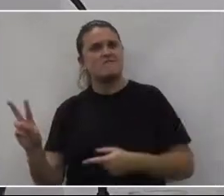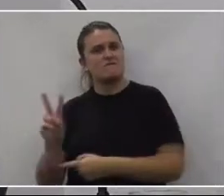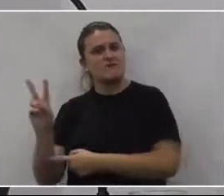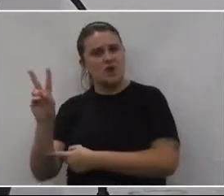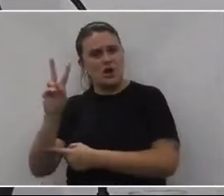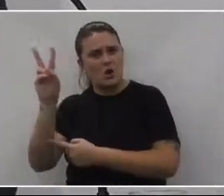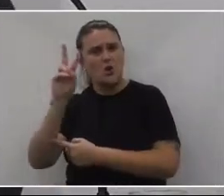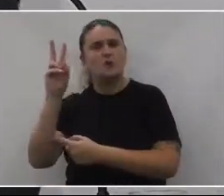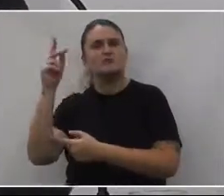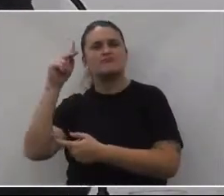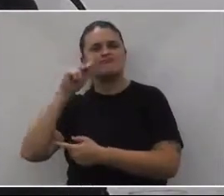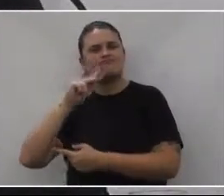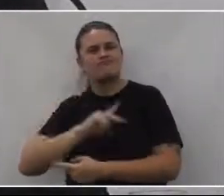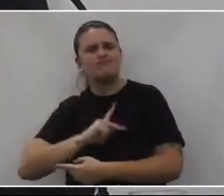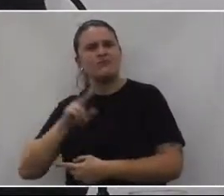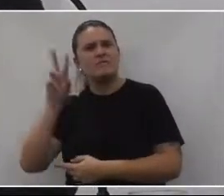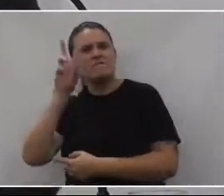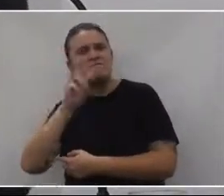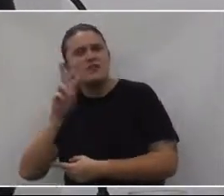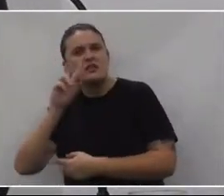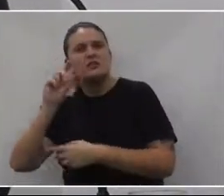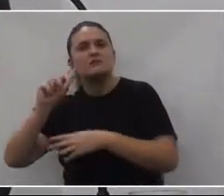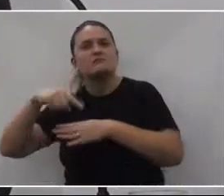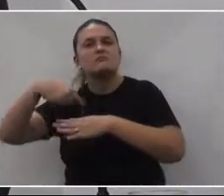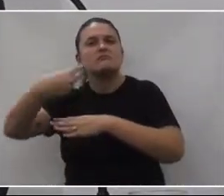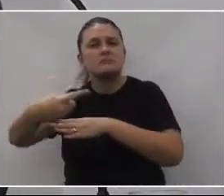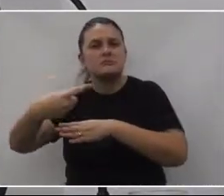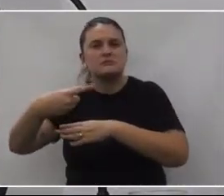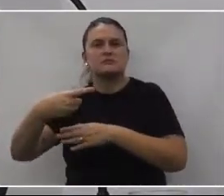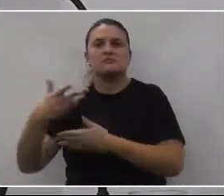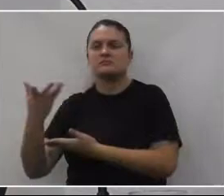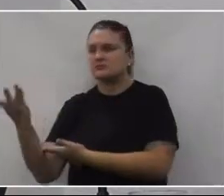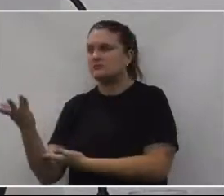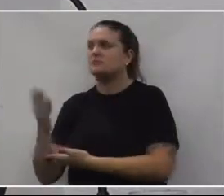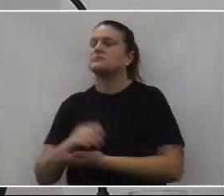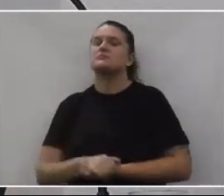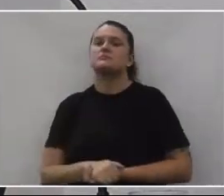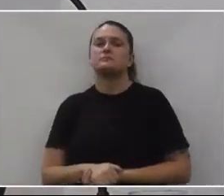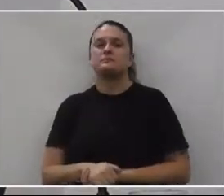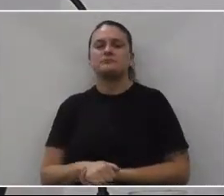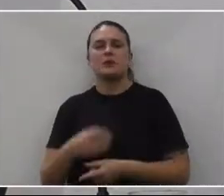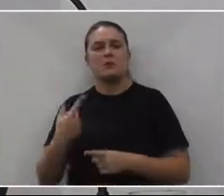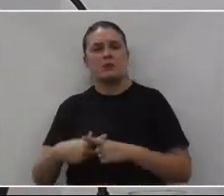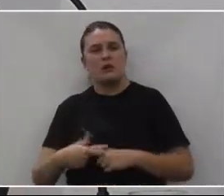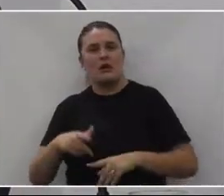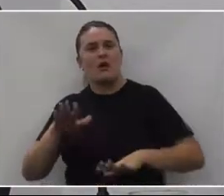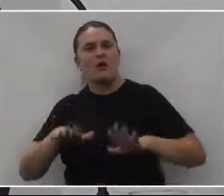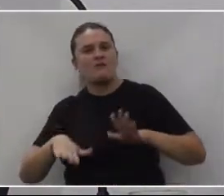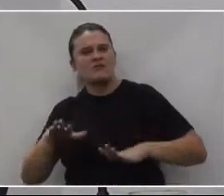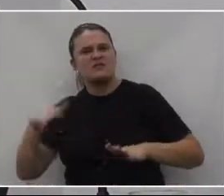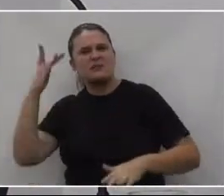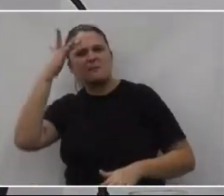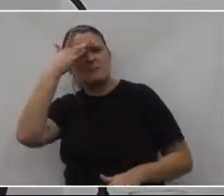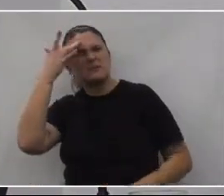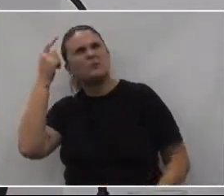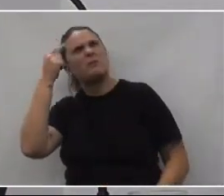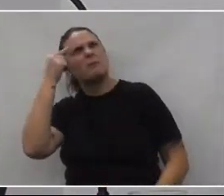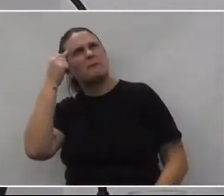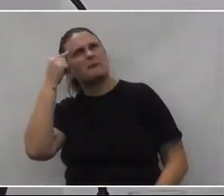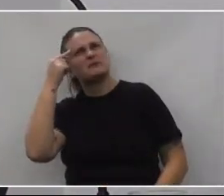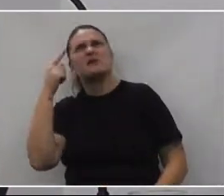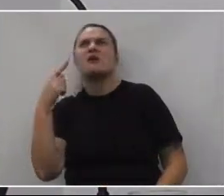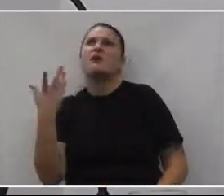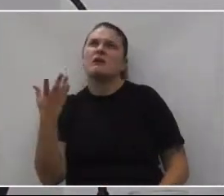valorizar, reconhecer e verificar a sequência, é isso, nobres pares. Porque às vezes pessoas pensam que